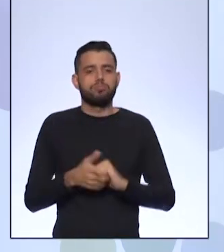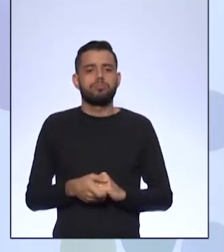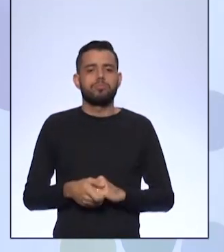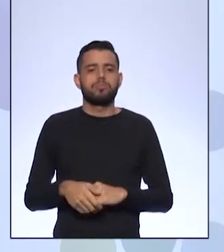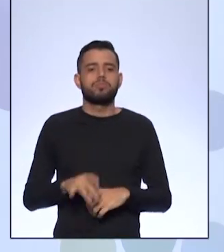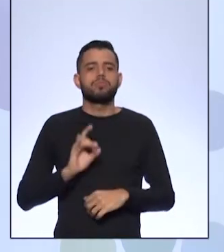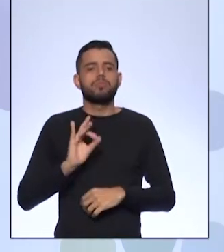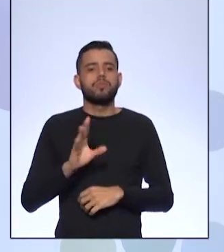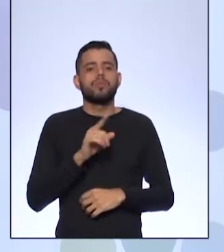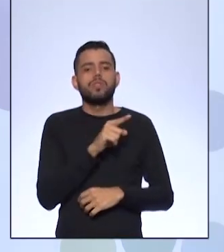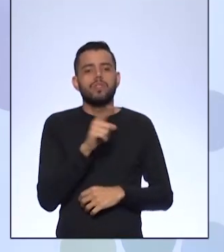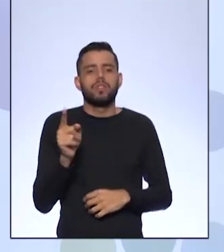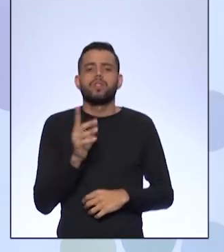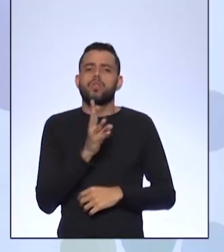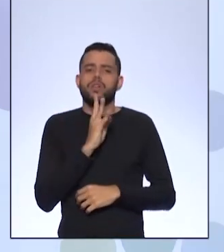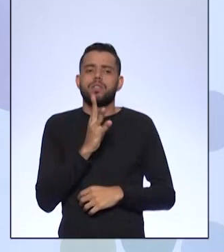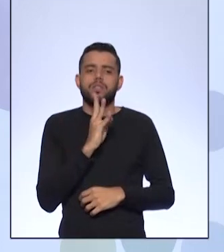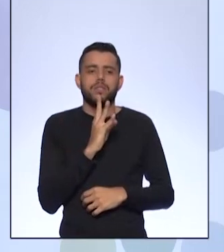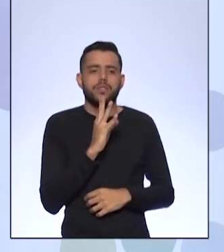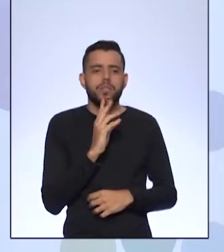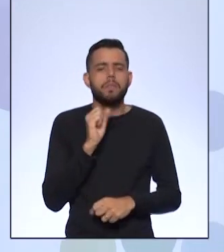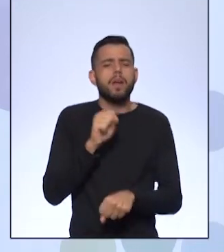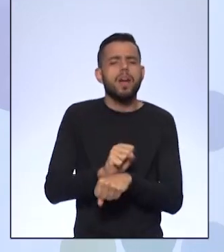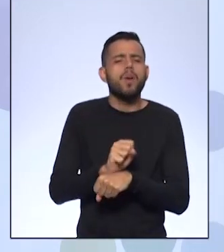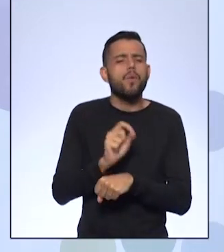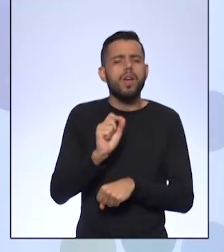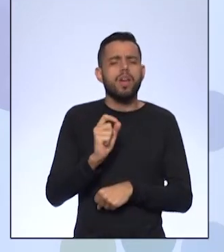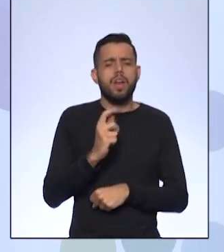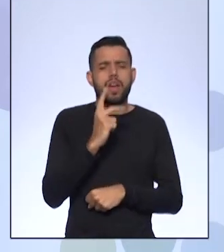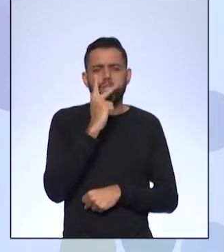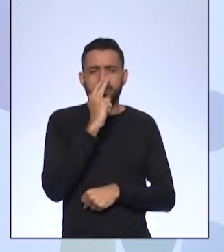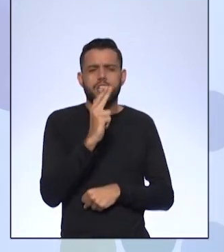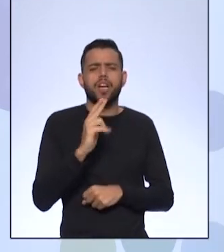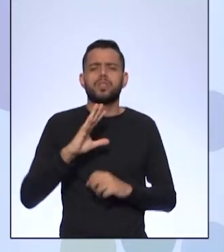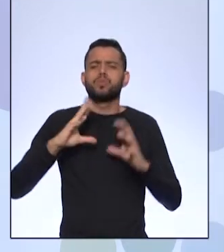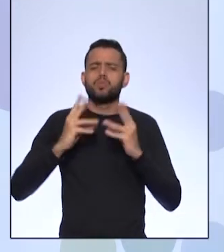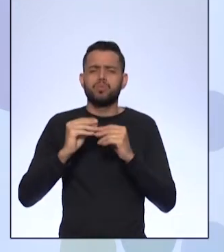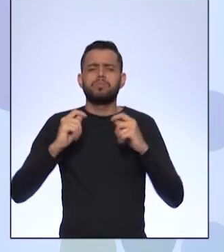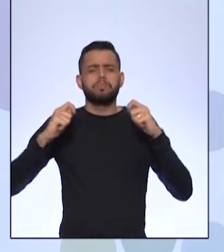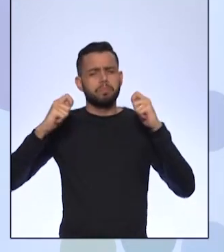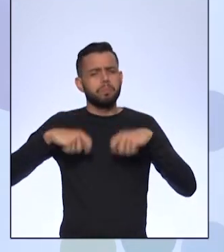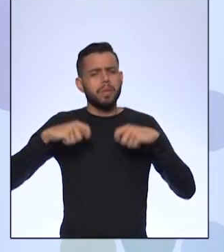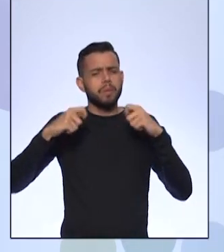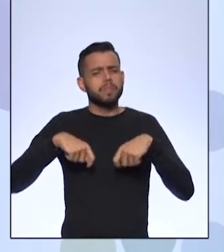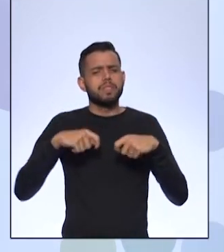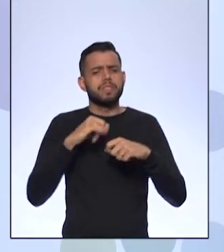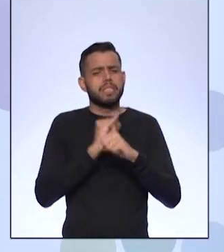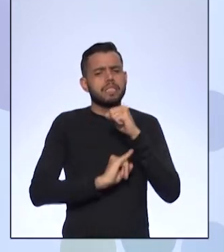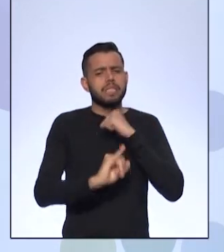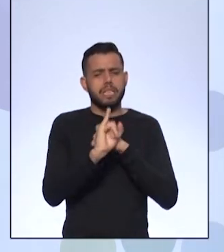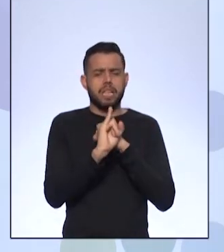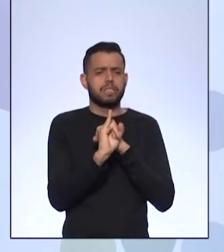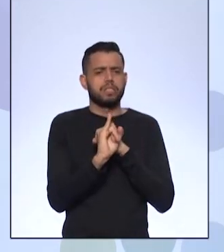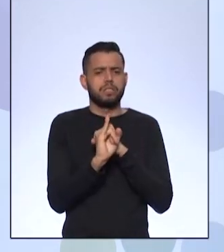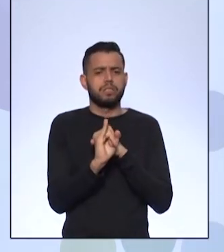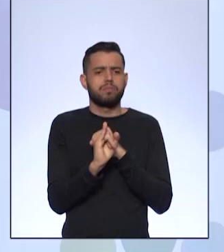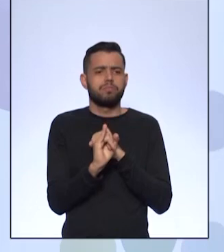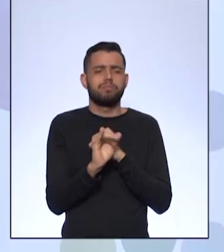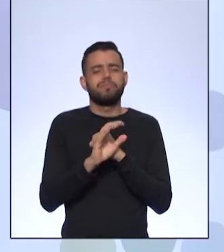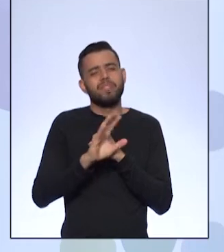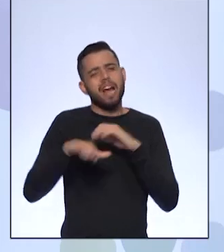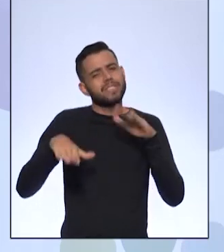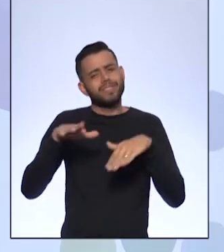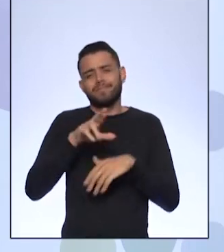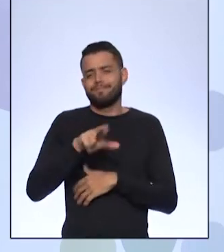esse conhecimento e pararem de achar que tudo é permitido na internet, sendo que Não é bem